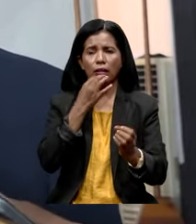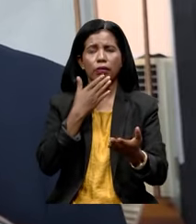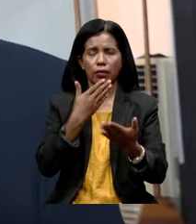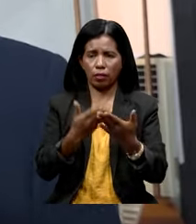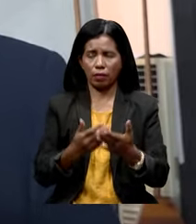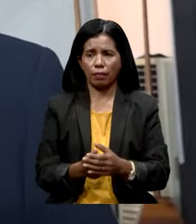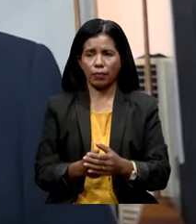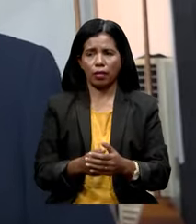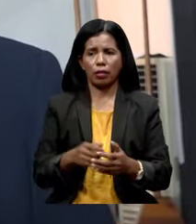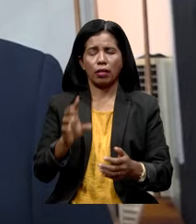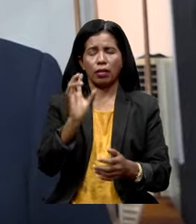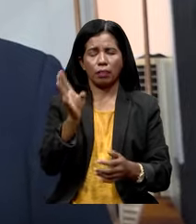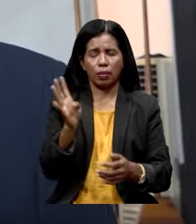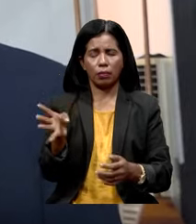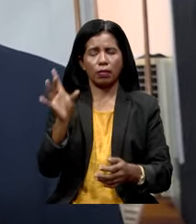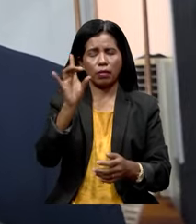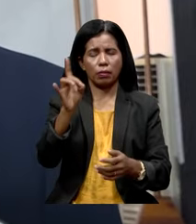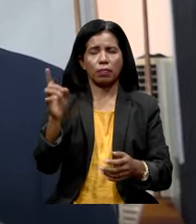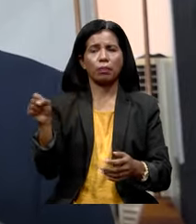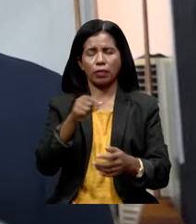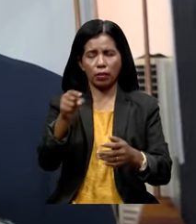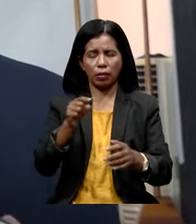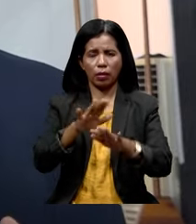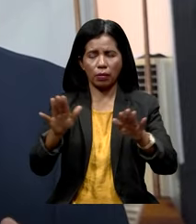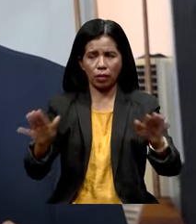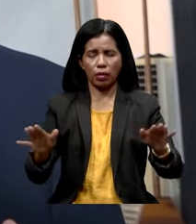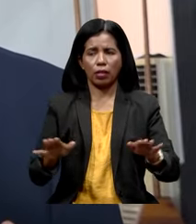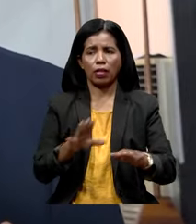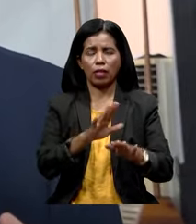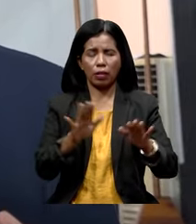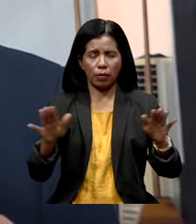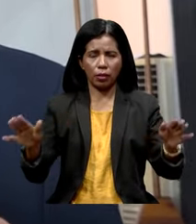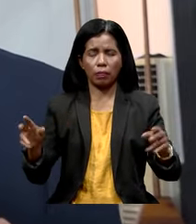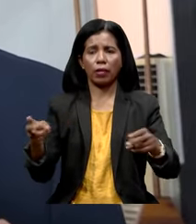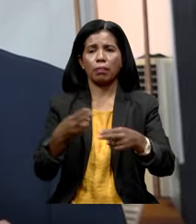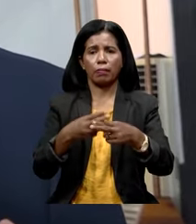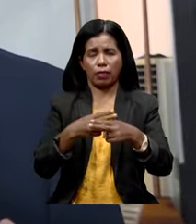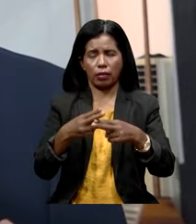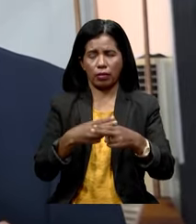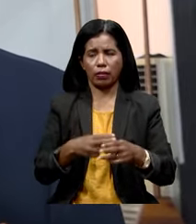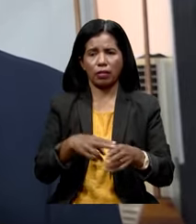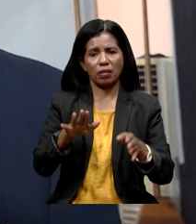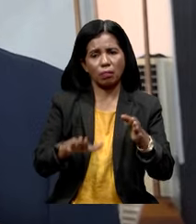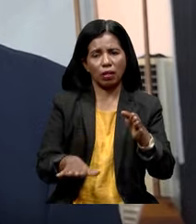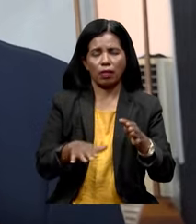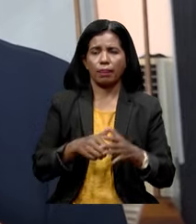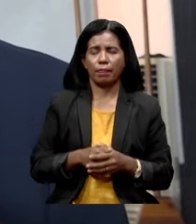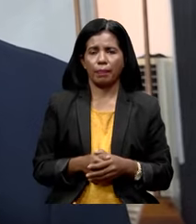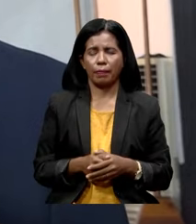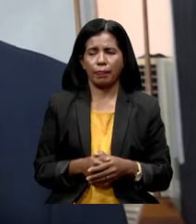47% é a nossa percentagem de BQ, nem alarmante. E a portuguesa. Né, tem que ir atenção.